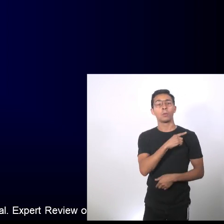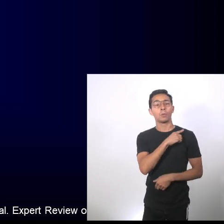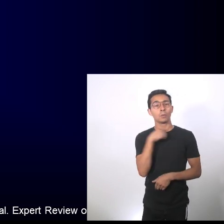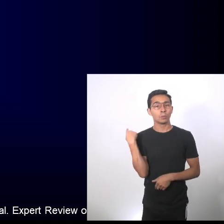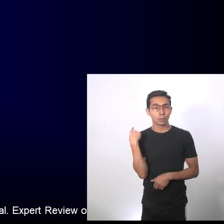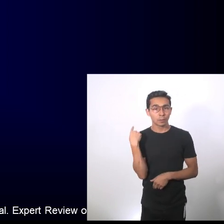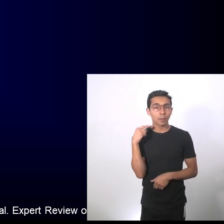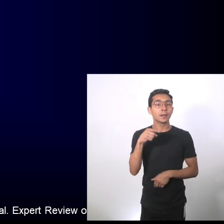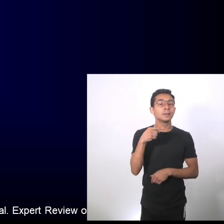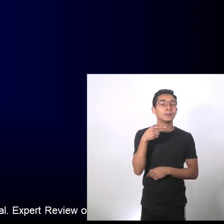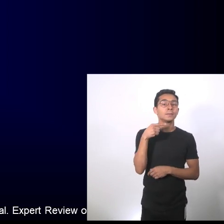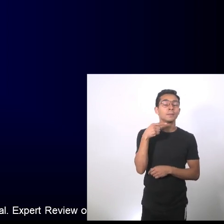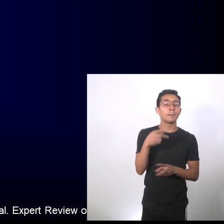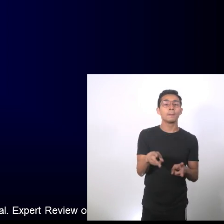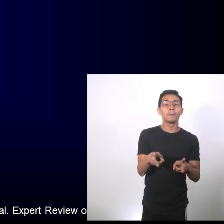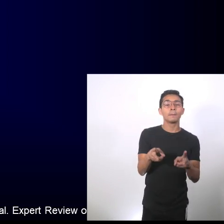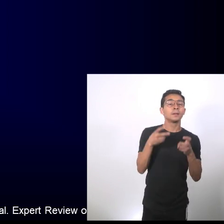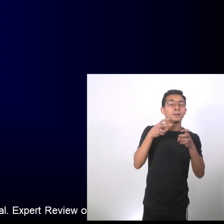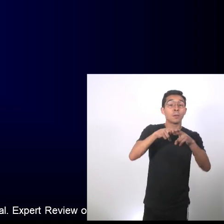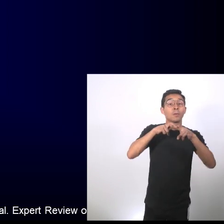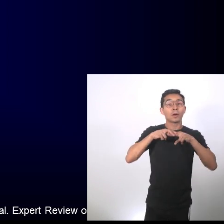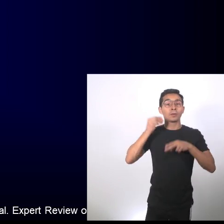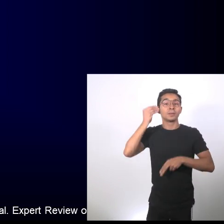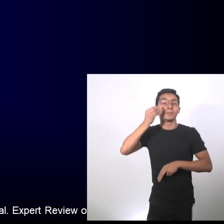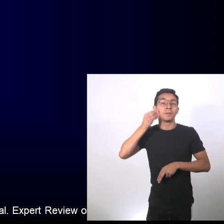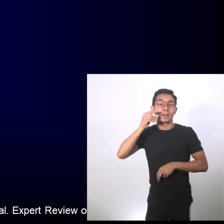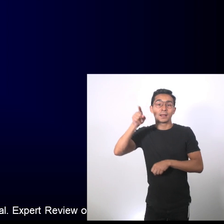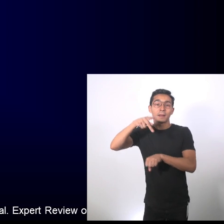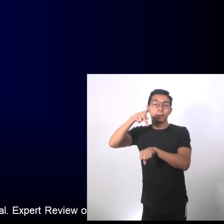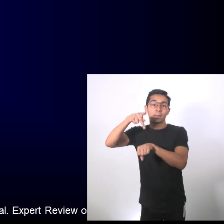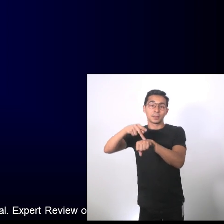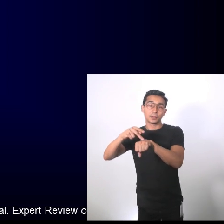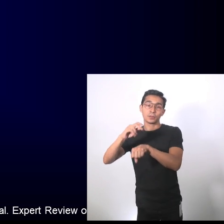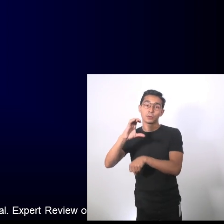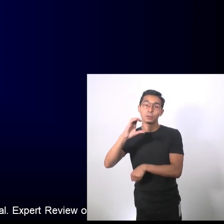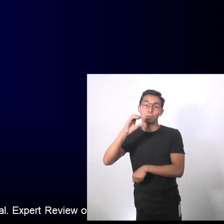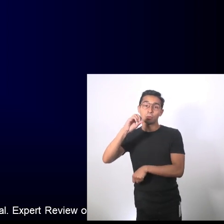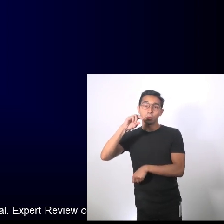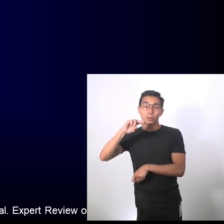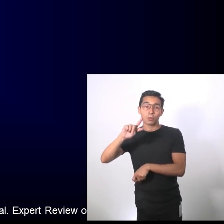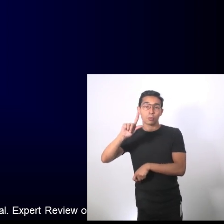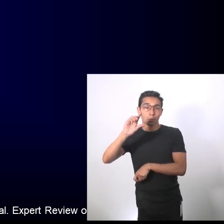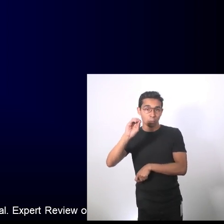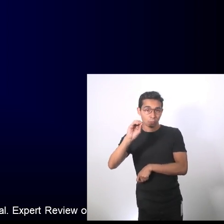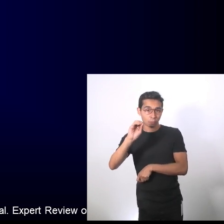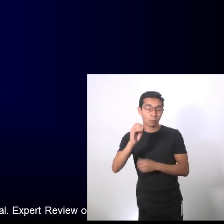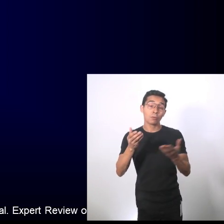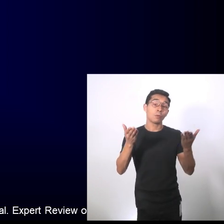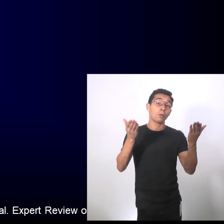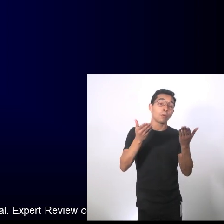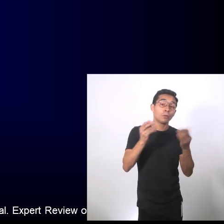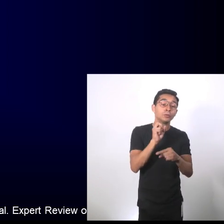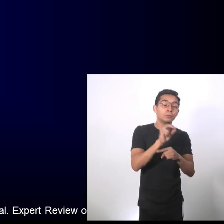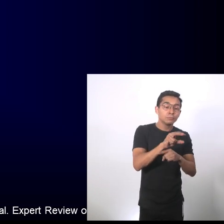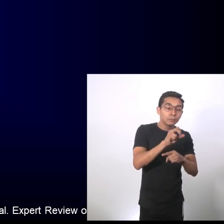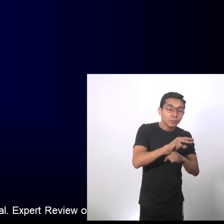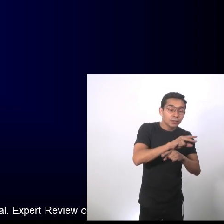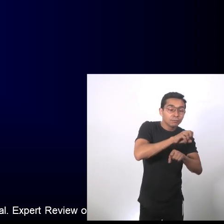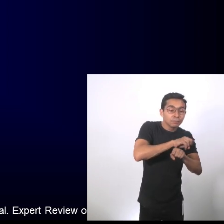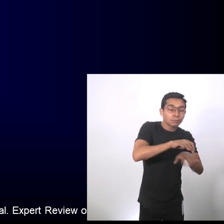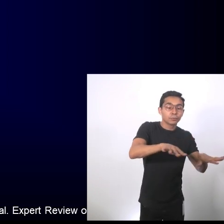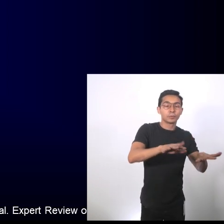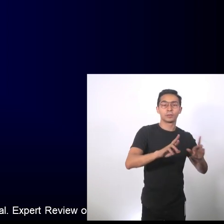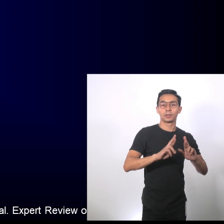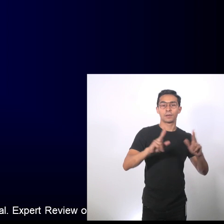da experiência com o clado do Congo, que não é o que nós temos hoje circulando, né? De fato,